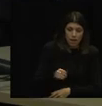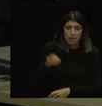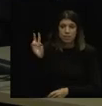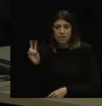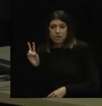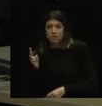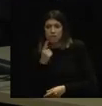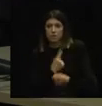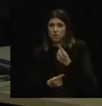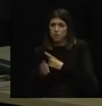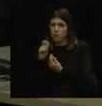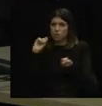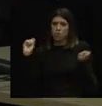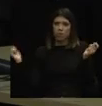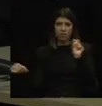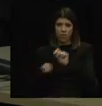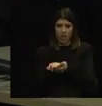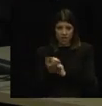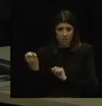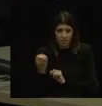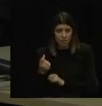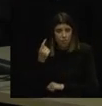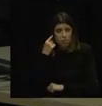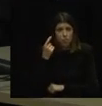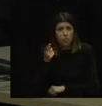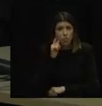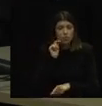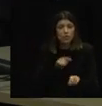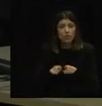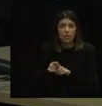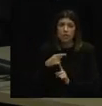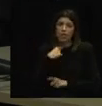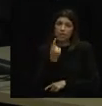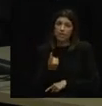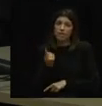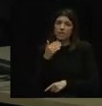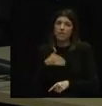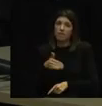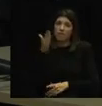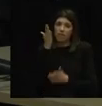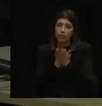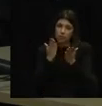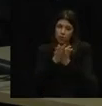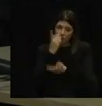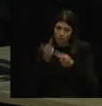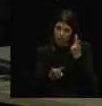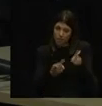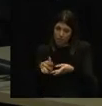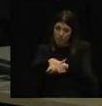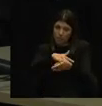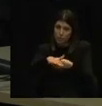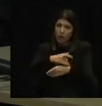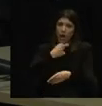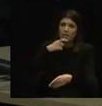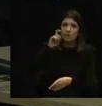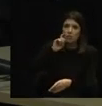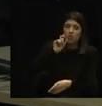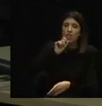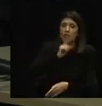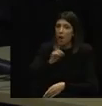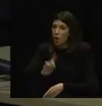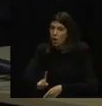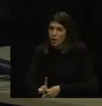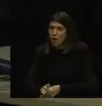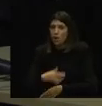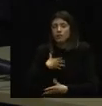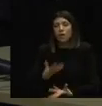num estranho volte-face. Ouvimos depois o Sr. Vereador anunciar que seria feito um estudo para avaliar essa classificação, pelo que gostaríamos